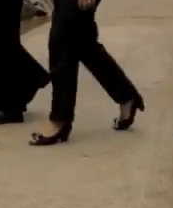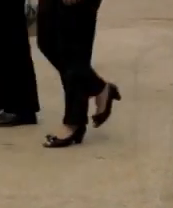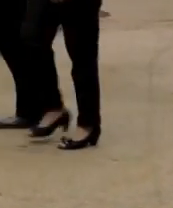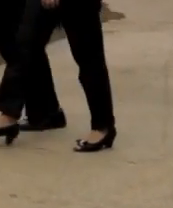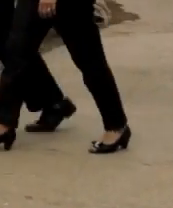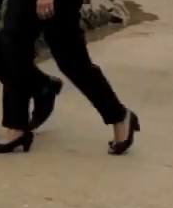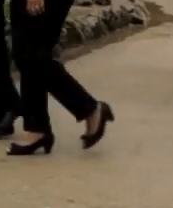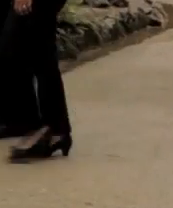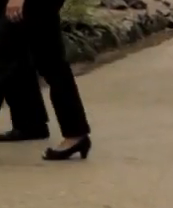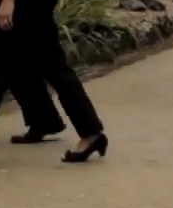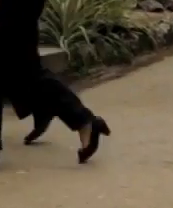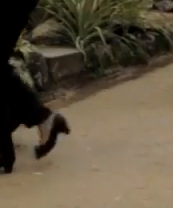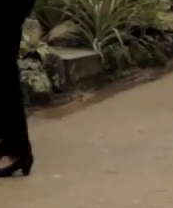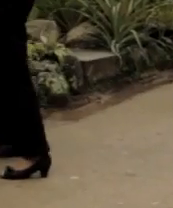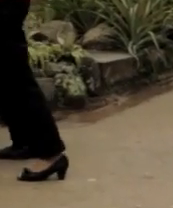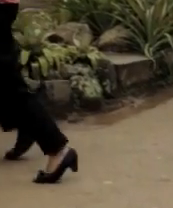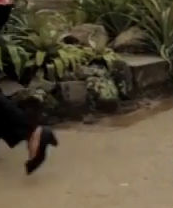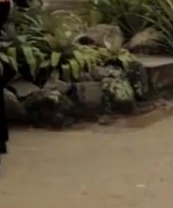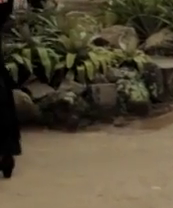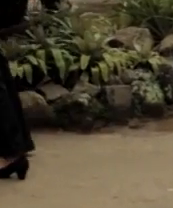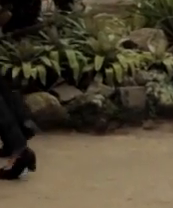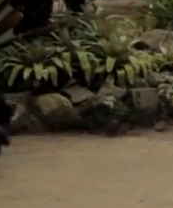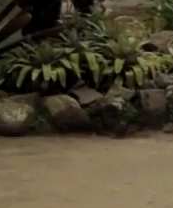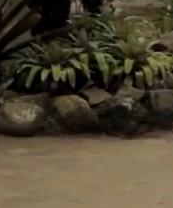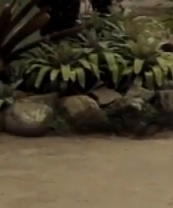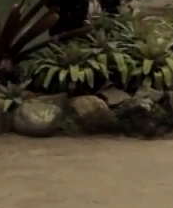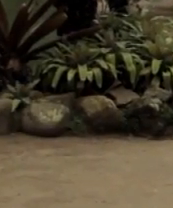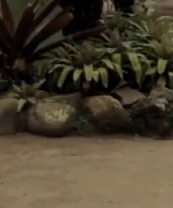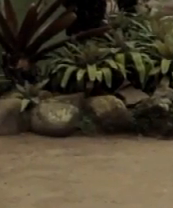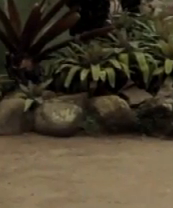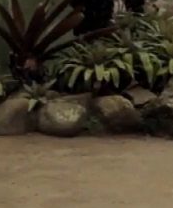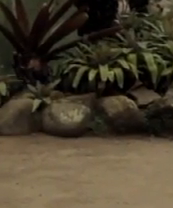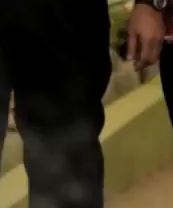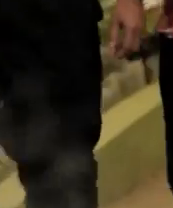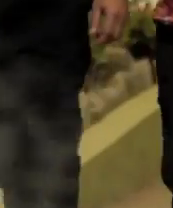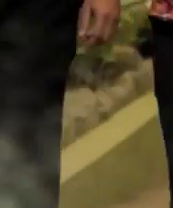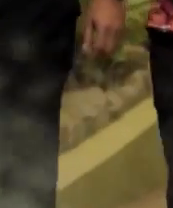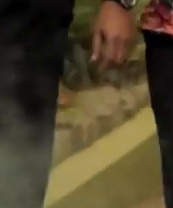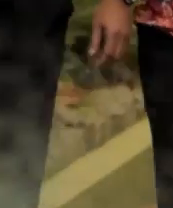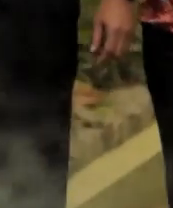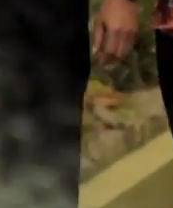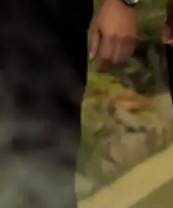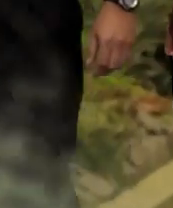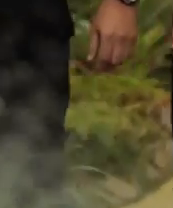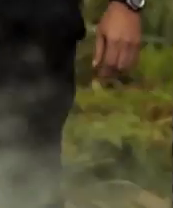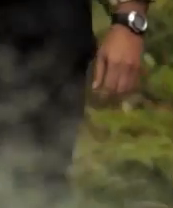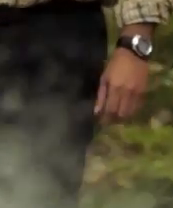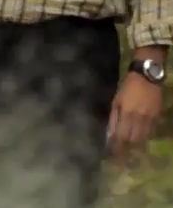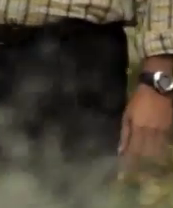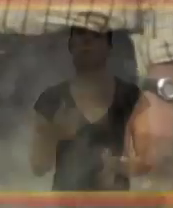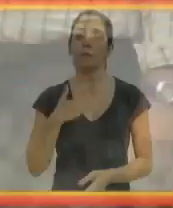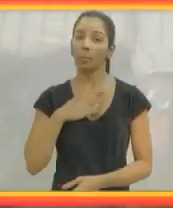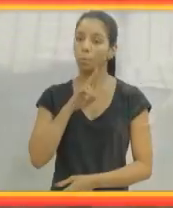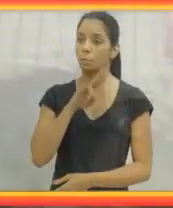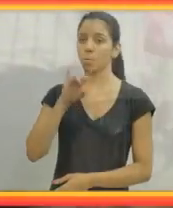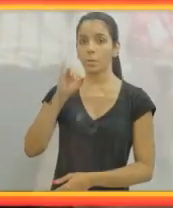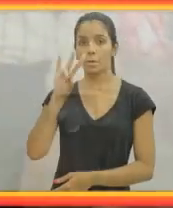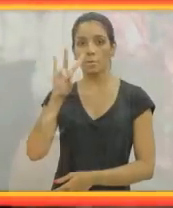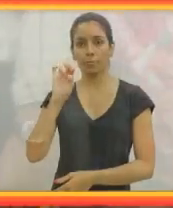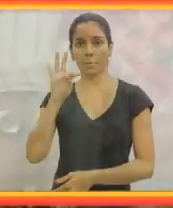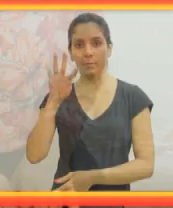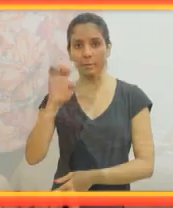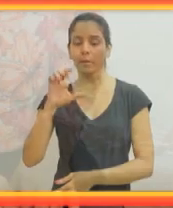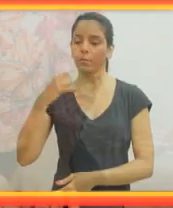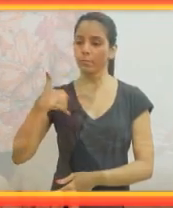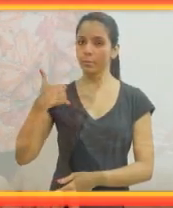Mulher cega e homem sem deficiência caminham. Ela segura o braço dele. Entram no bromeliário do Jardim Botânico. Meu nome é